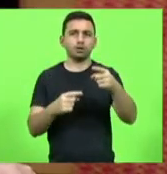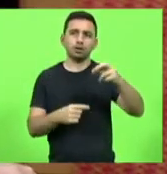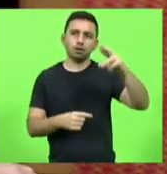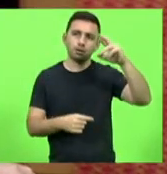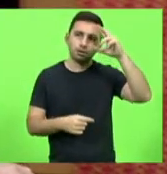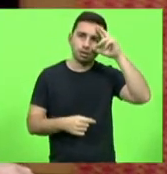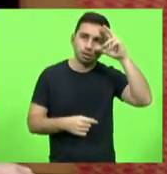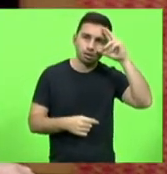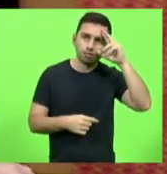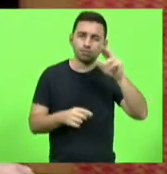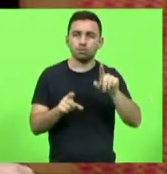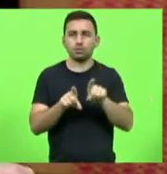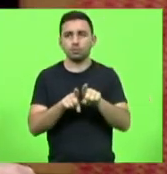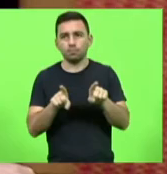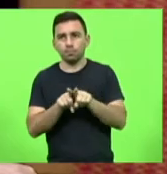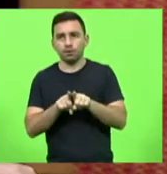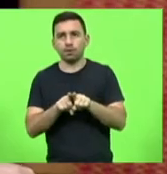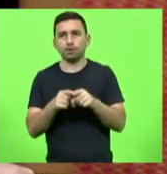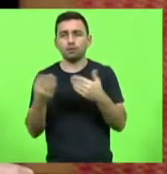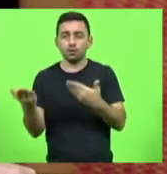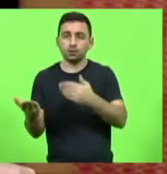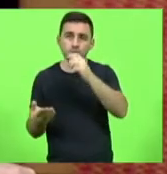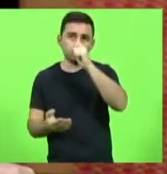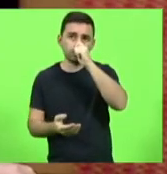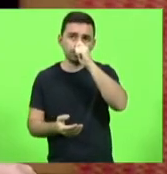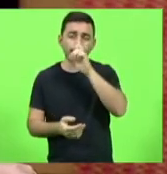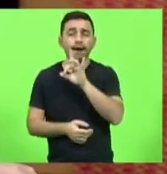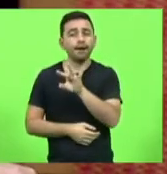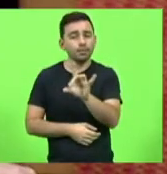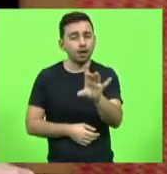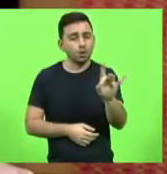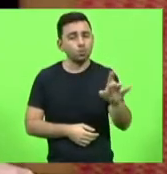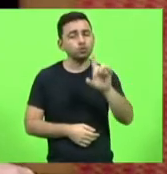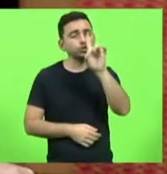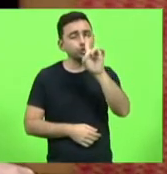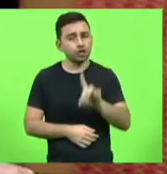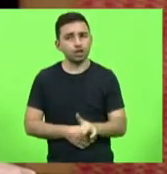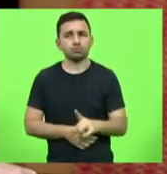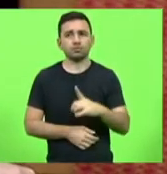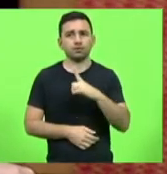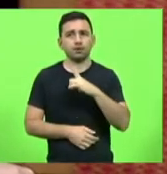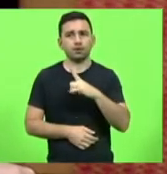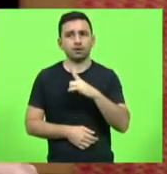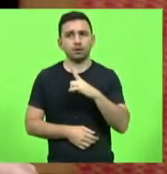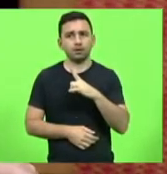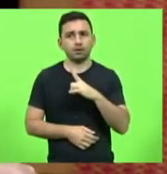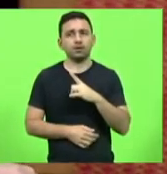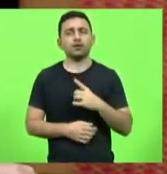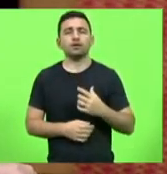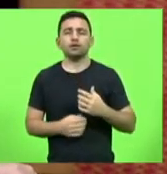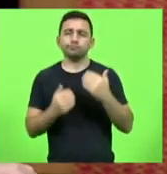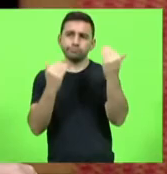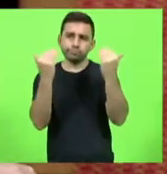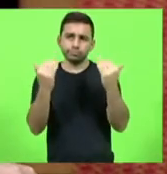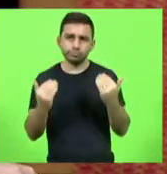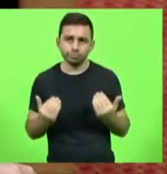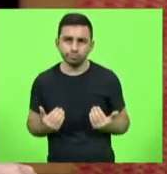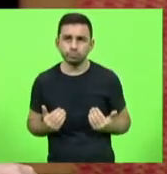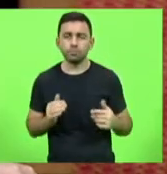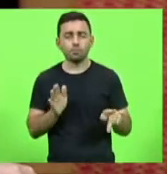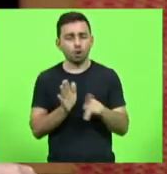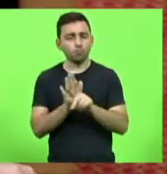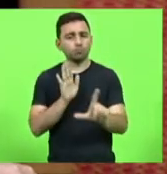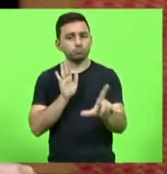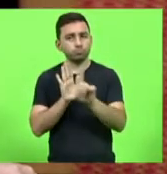deputado João. Cada um tem o seu direito, sua prerrogativa de vistas e legislativa.